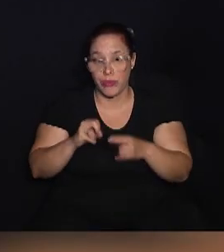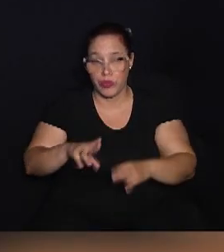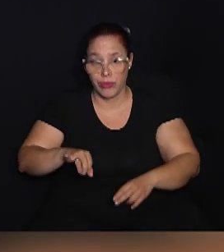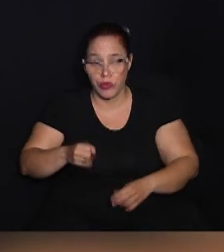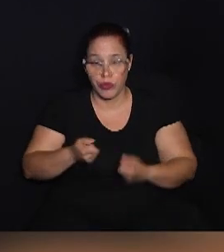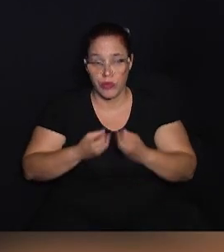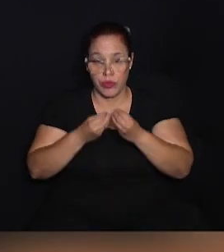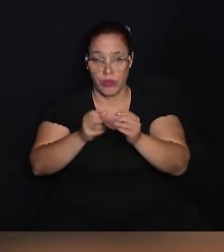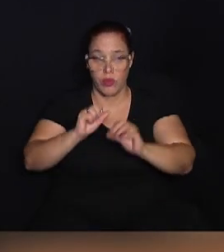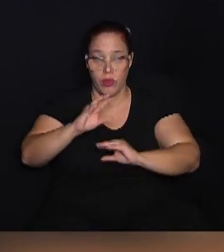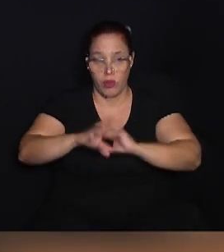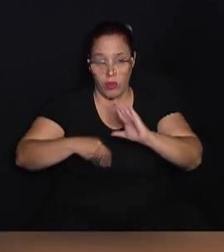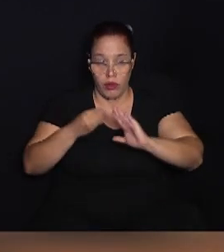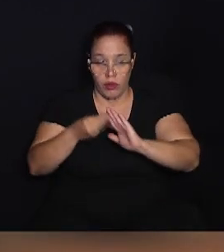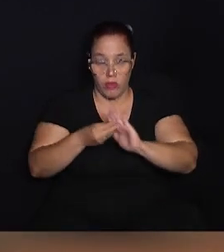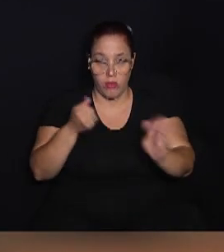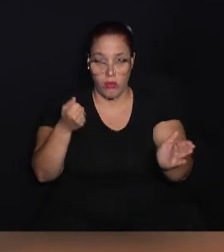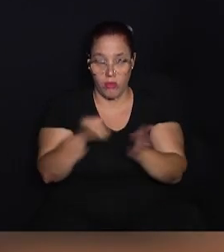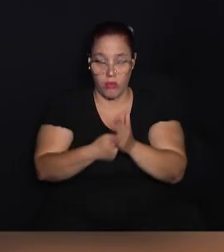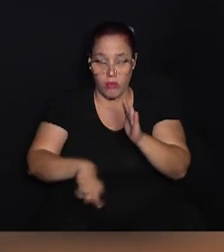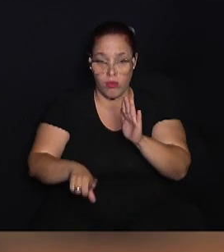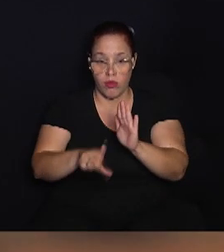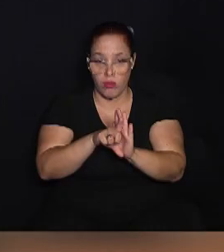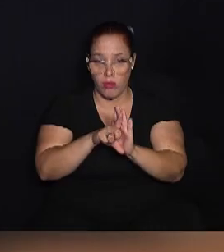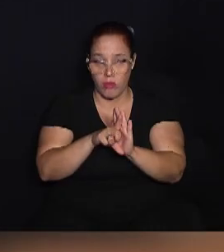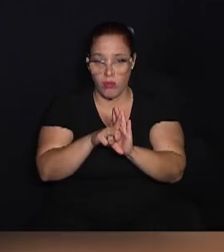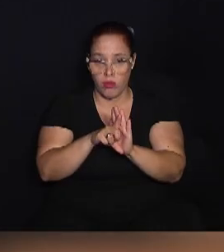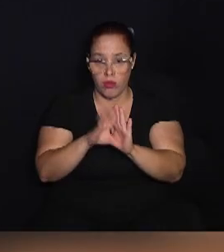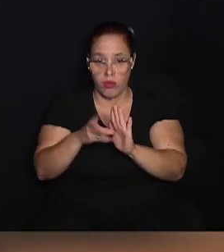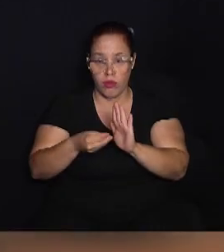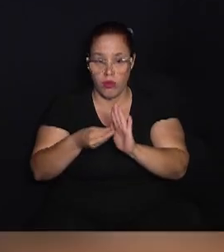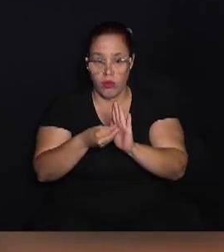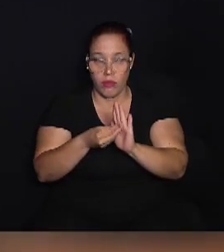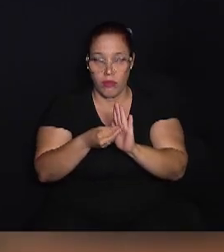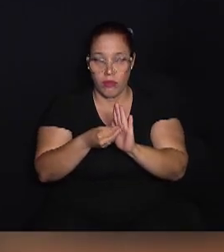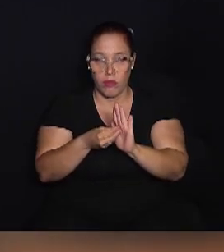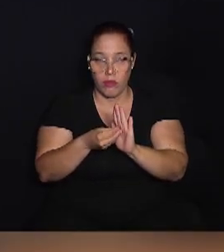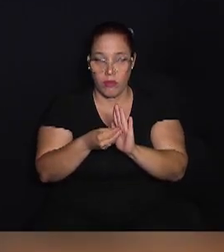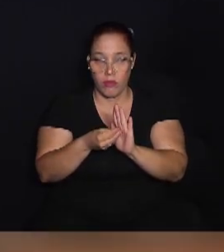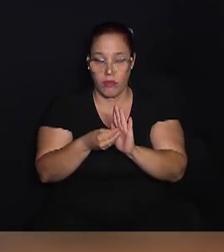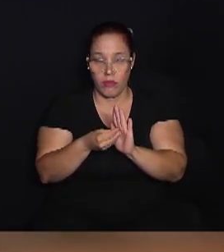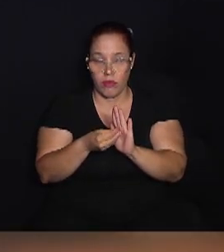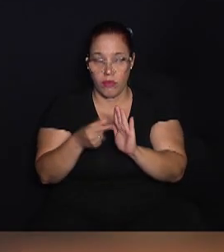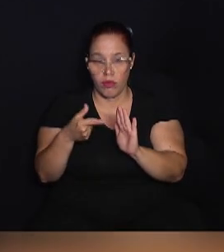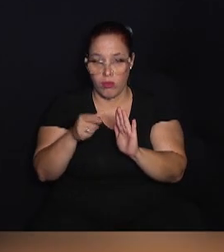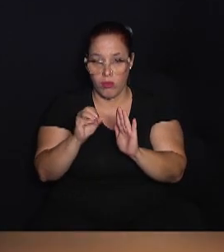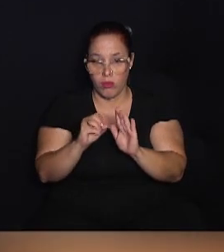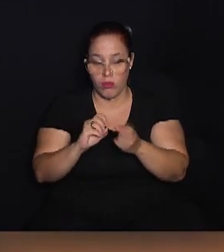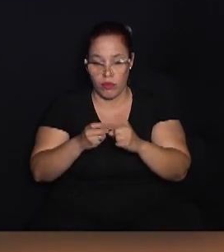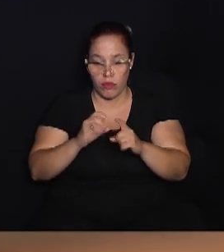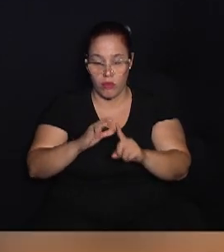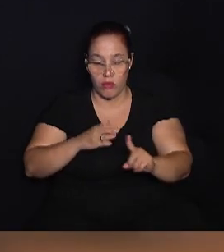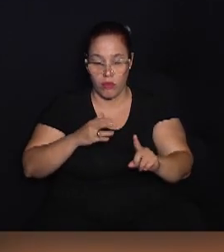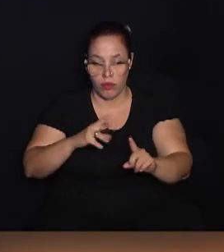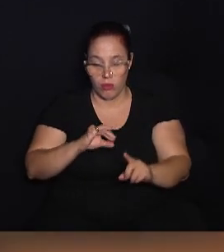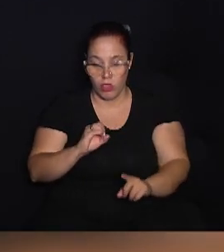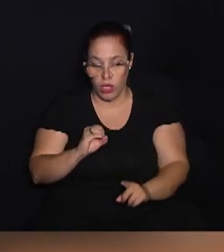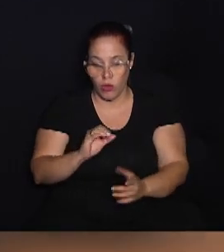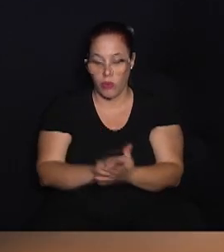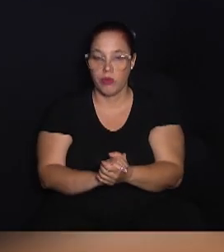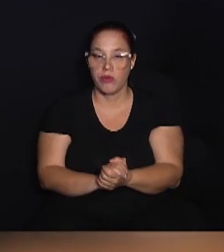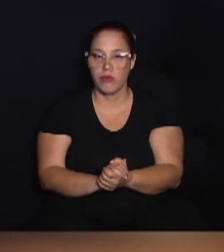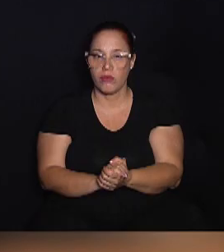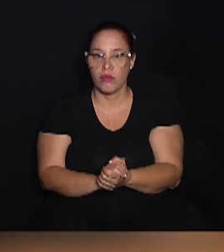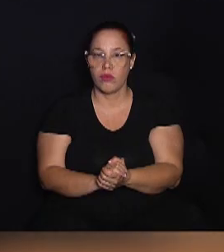2018 permínio Apresentou um substitutivo a proposta que foi incluída na pauta de votação da